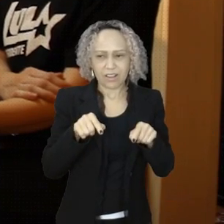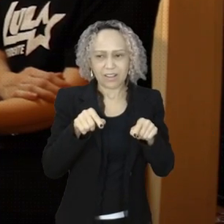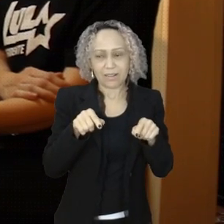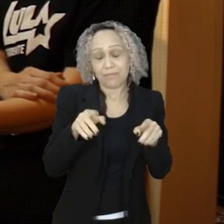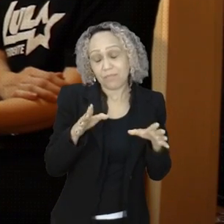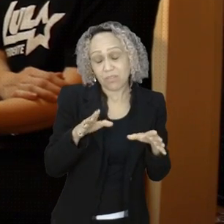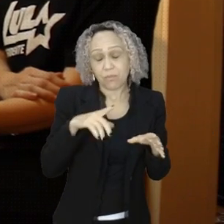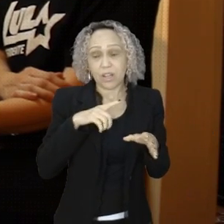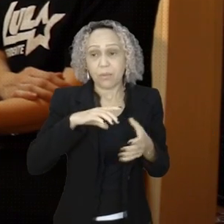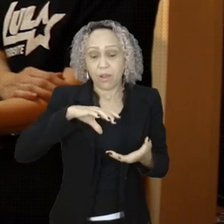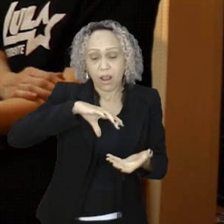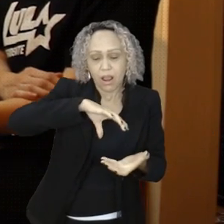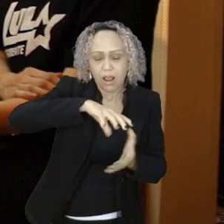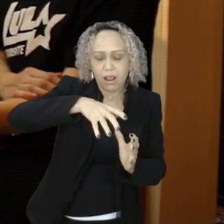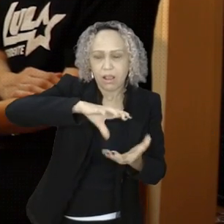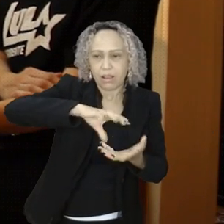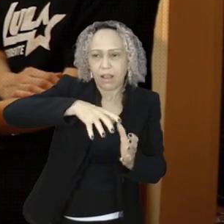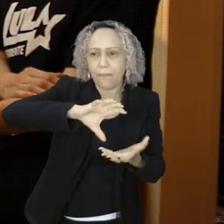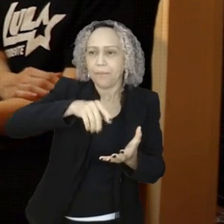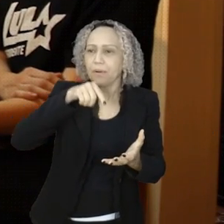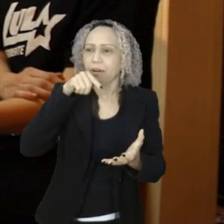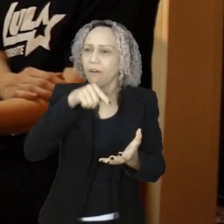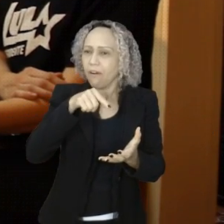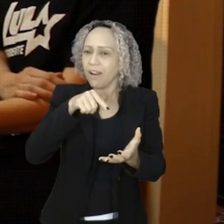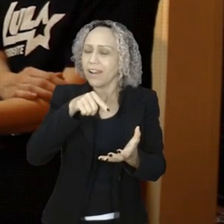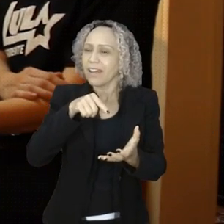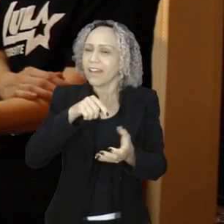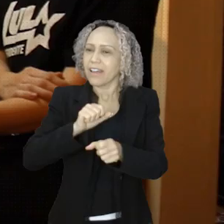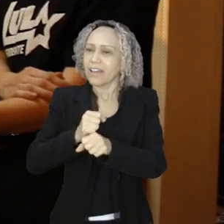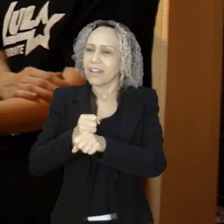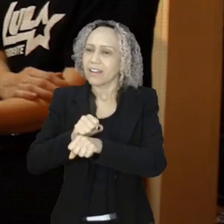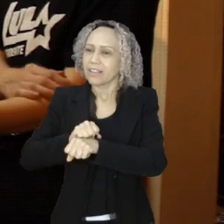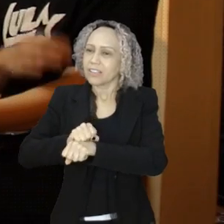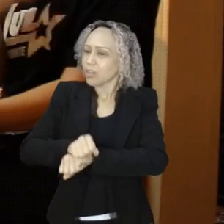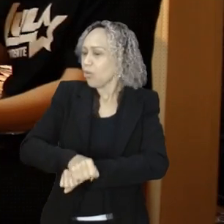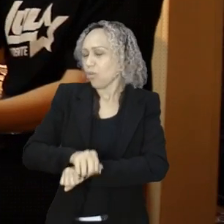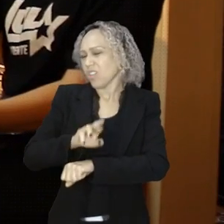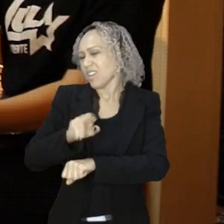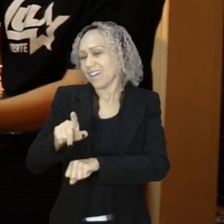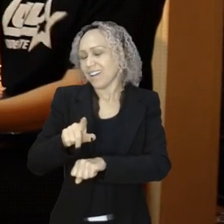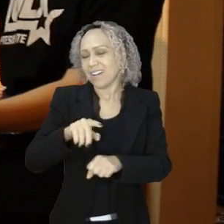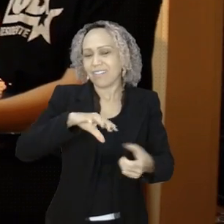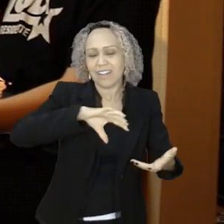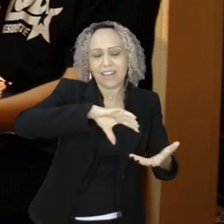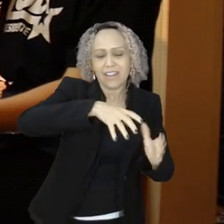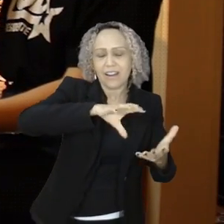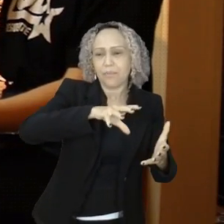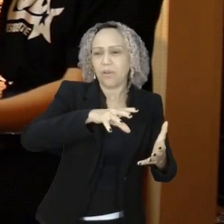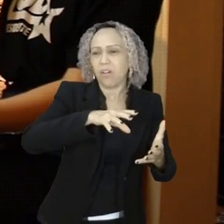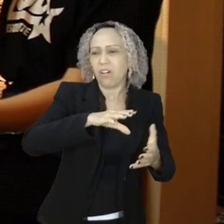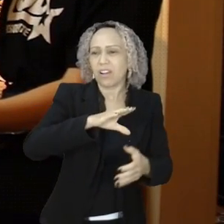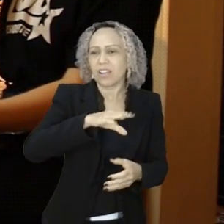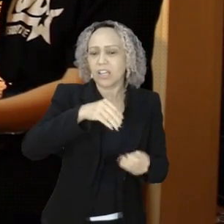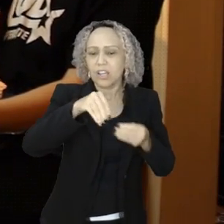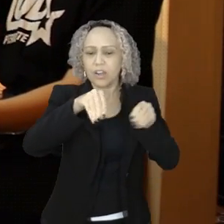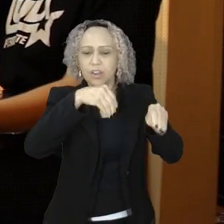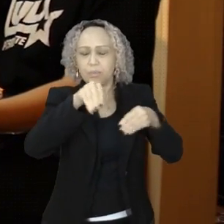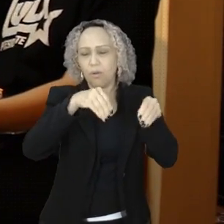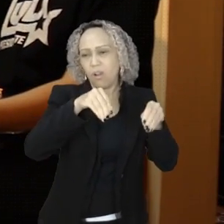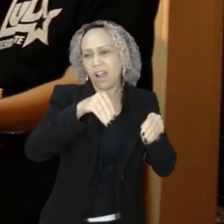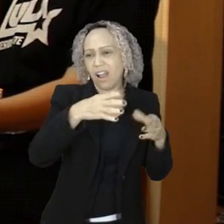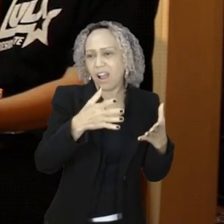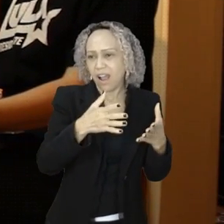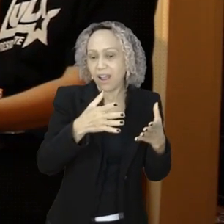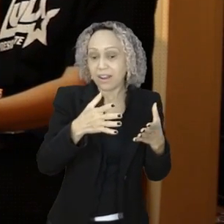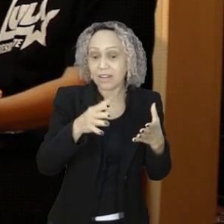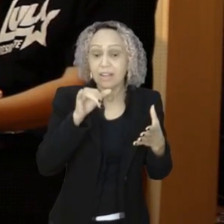né? Eram bolas de borracha e não raro bolas também que a gente enchia de capim, né?